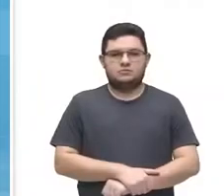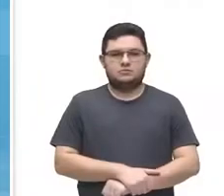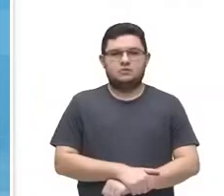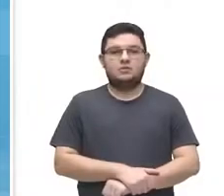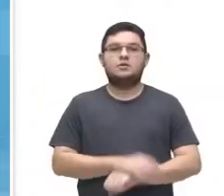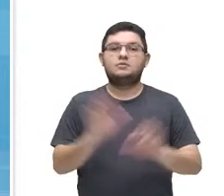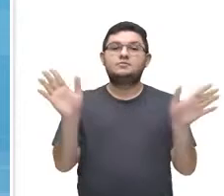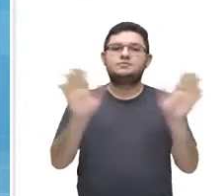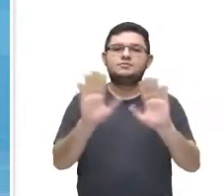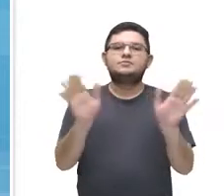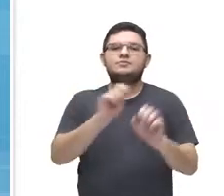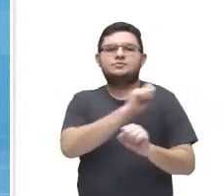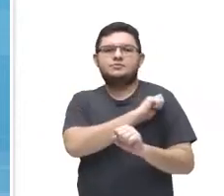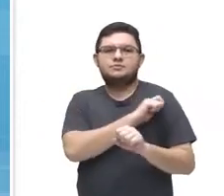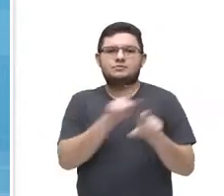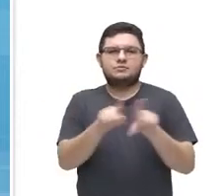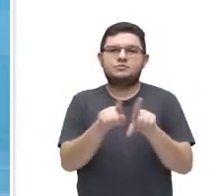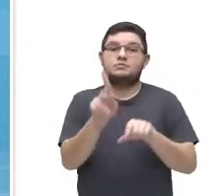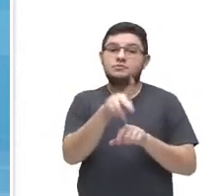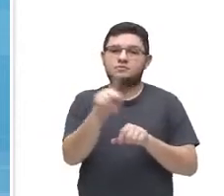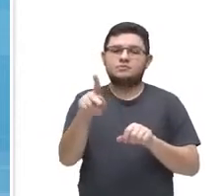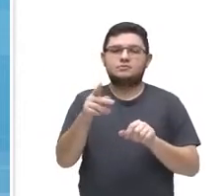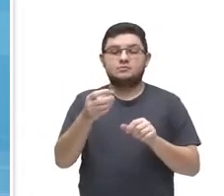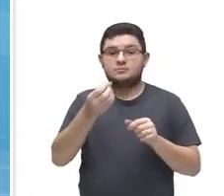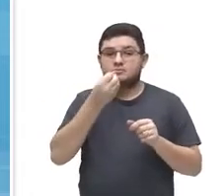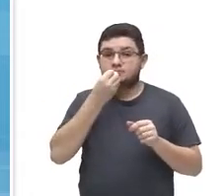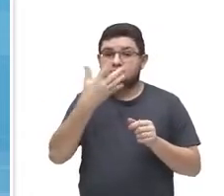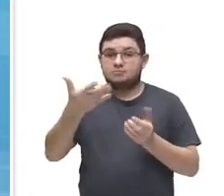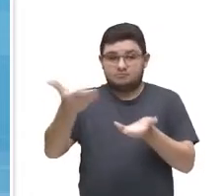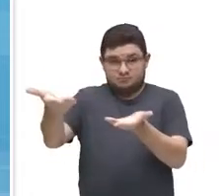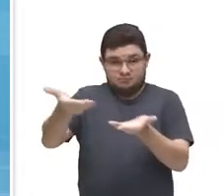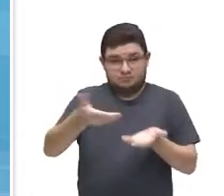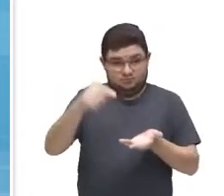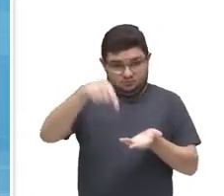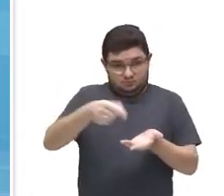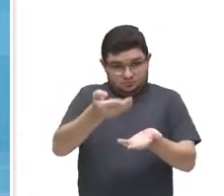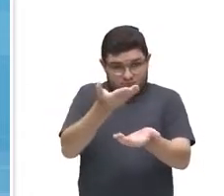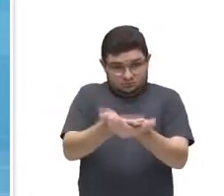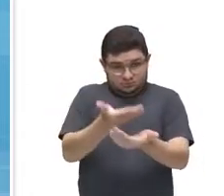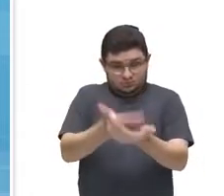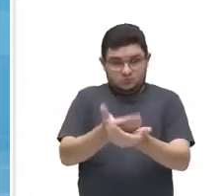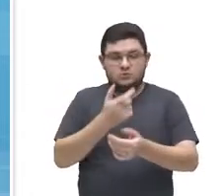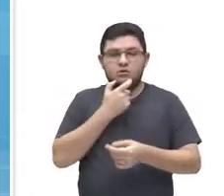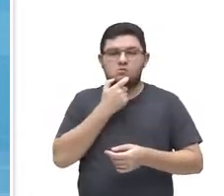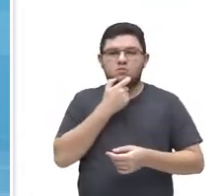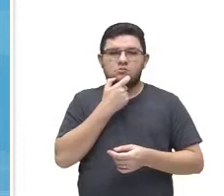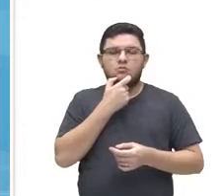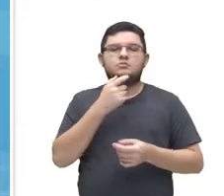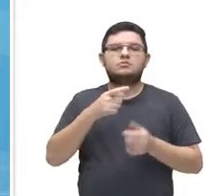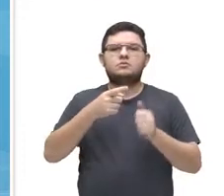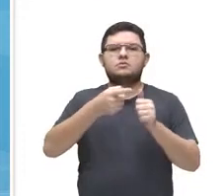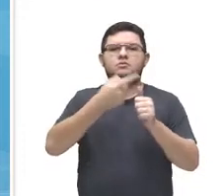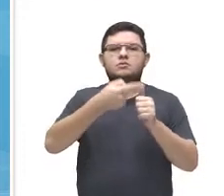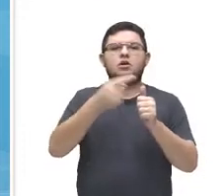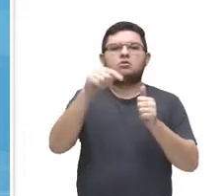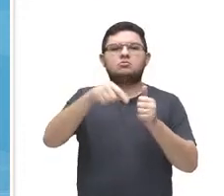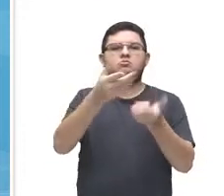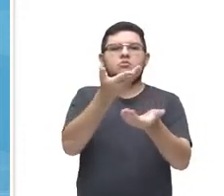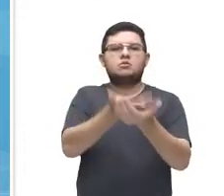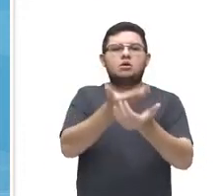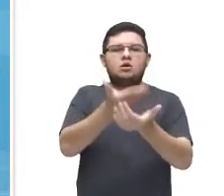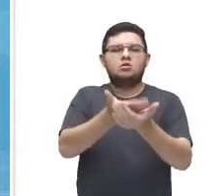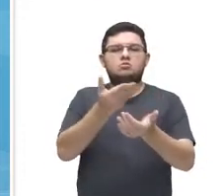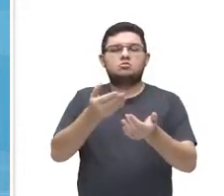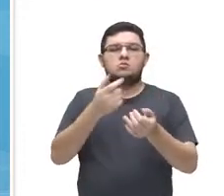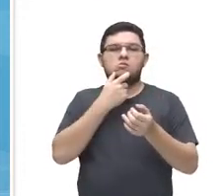Hello, dear students, teachers, welcome. Bem-vindo à nossa aula de língua inglesa. Estamos iniciando aí a nossa primeira aula de língua inglesa e hoje a gente vai trabalhar aí